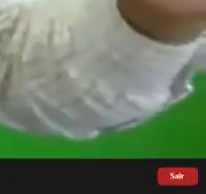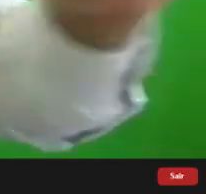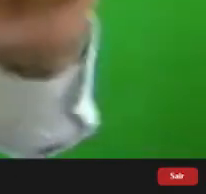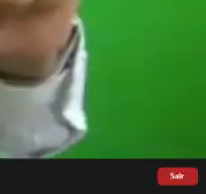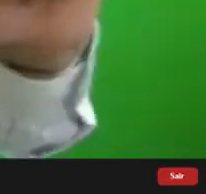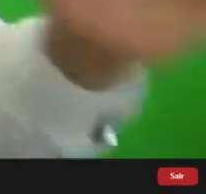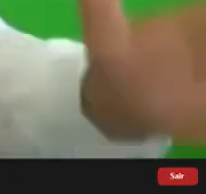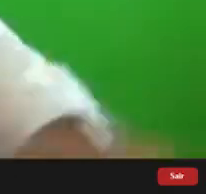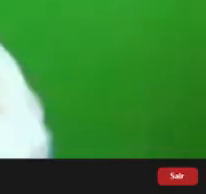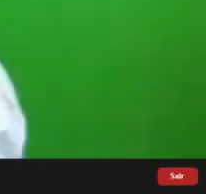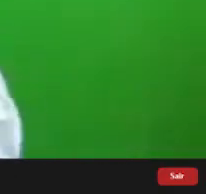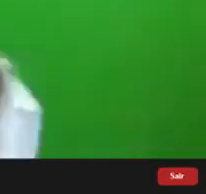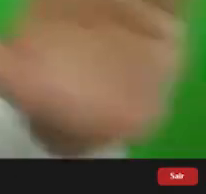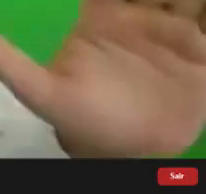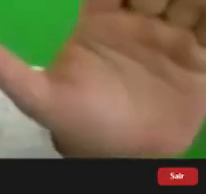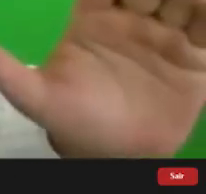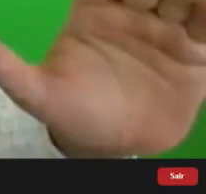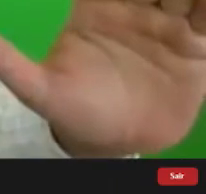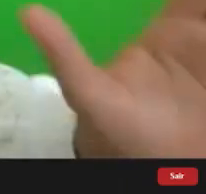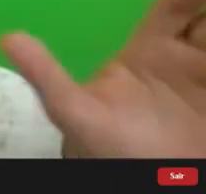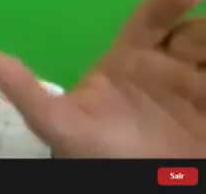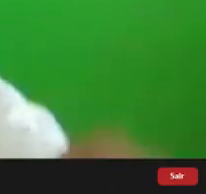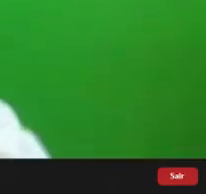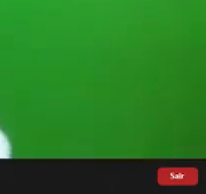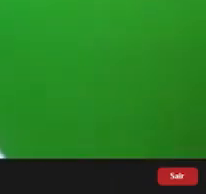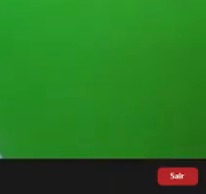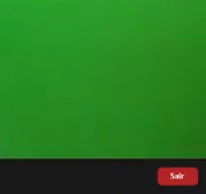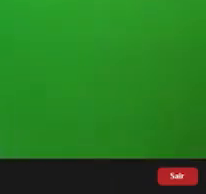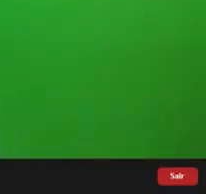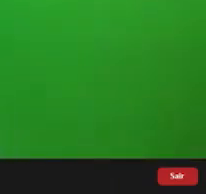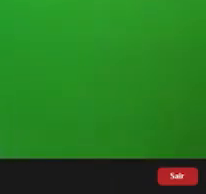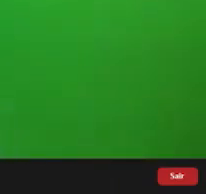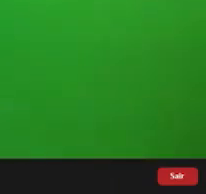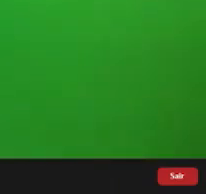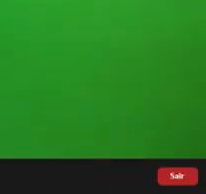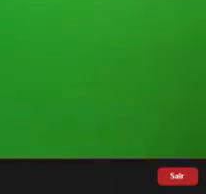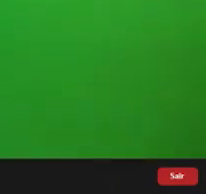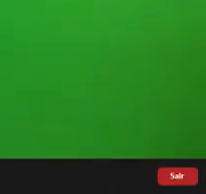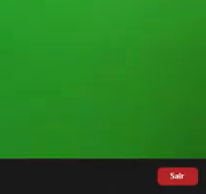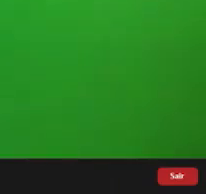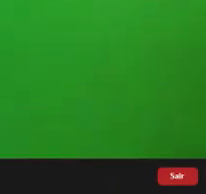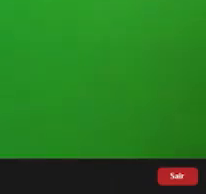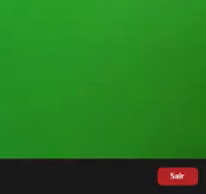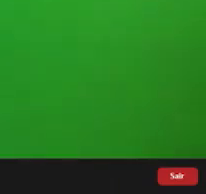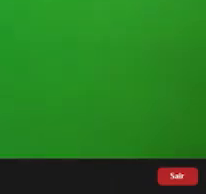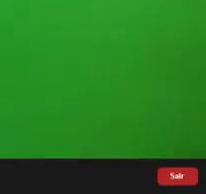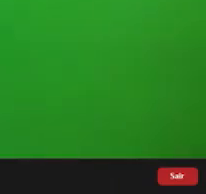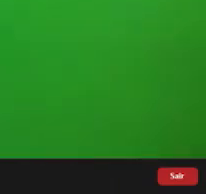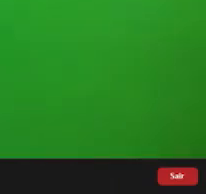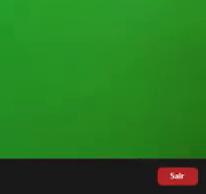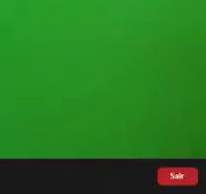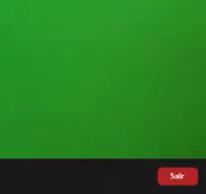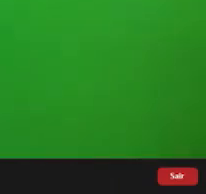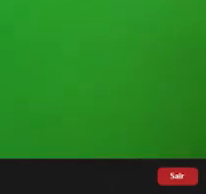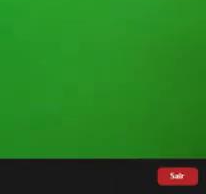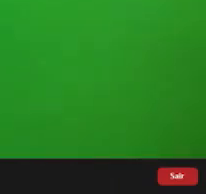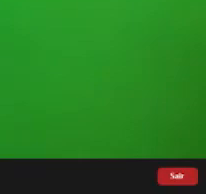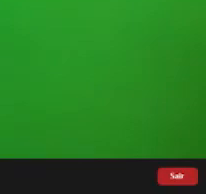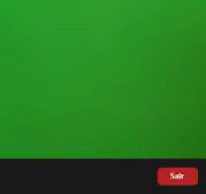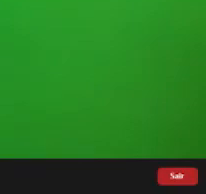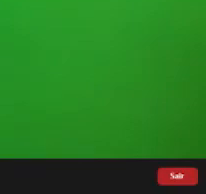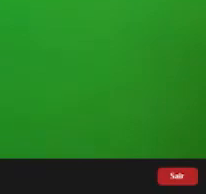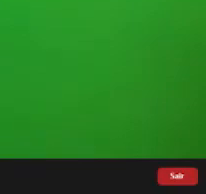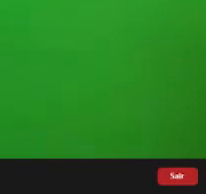certeza disso, conversamos com o prefeito. Não tem. Agora, será que nós não podemos ficar 2 anos